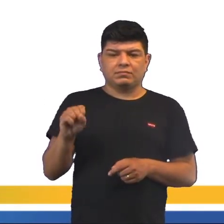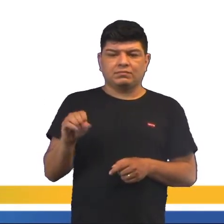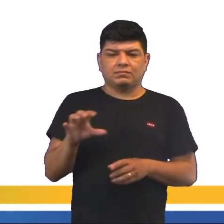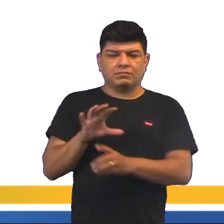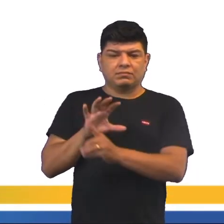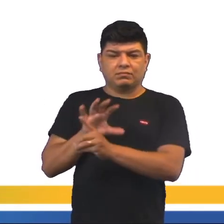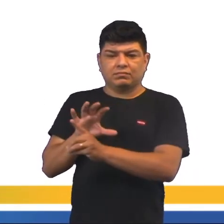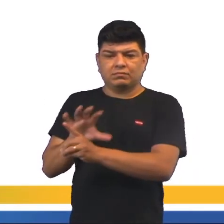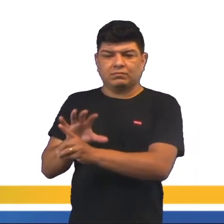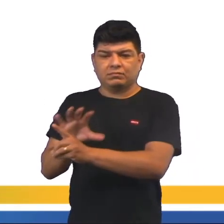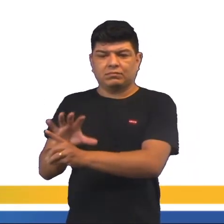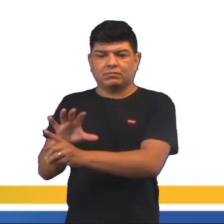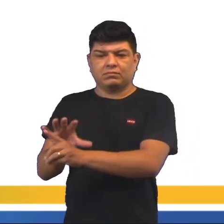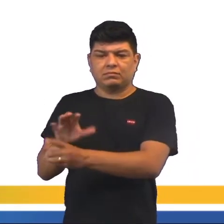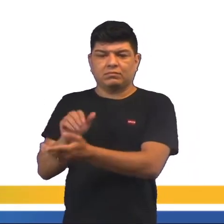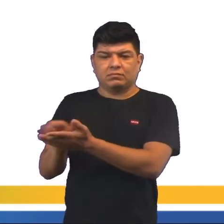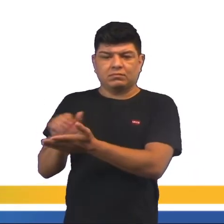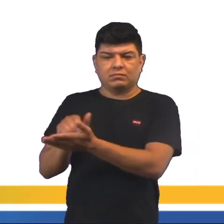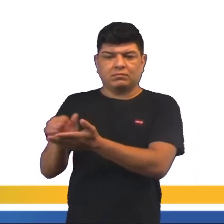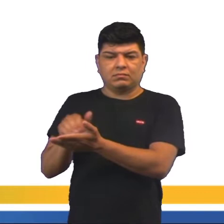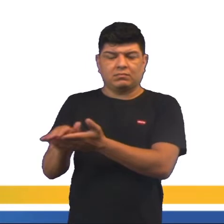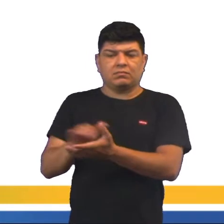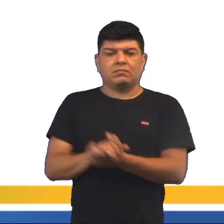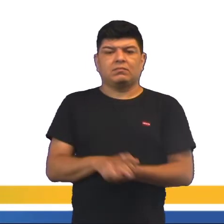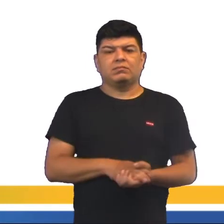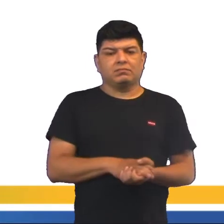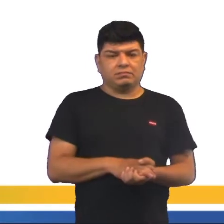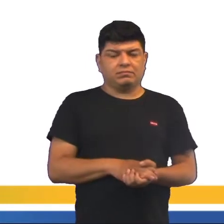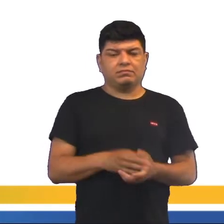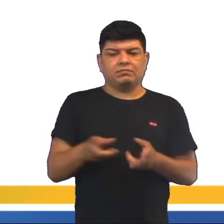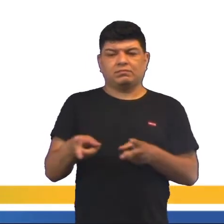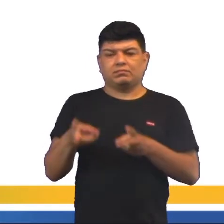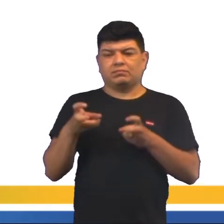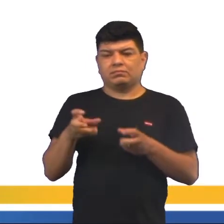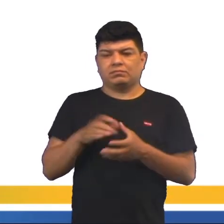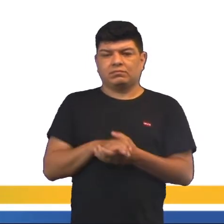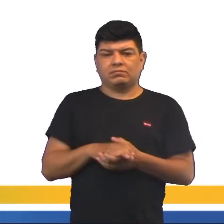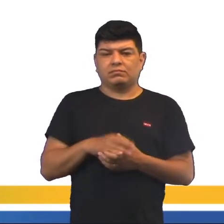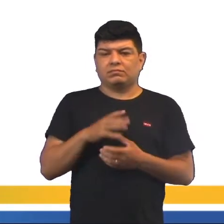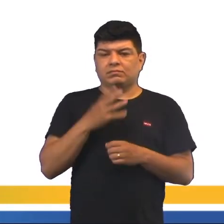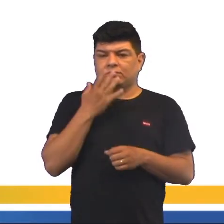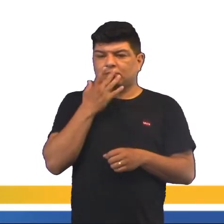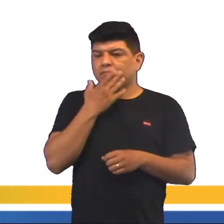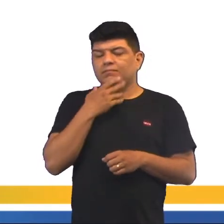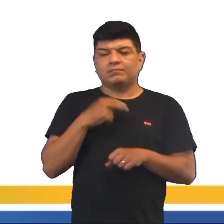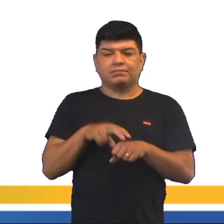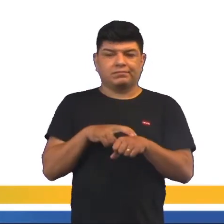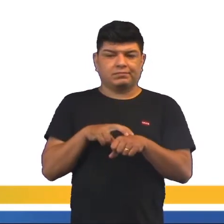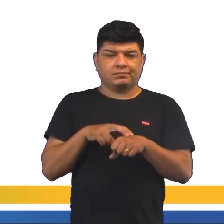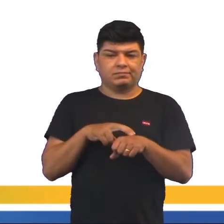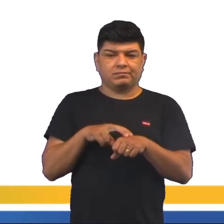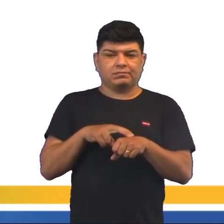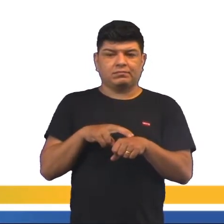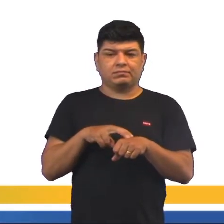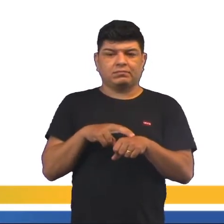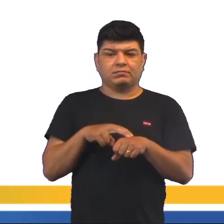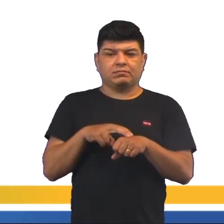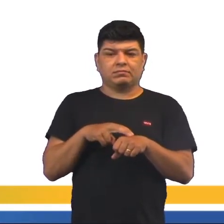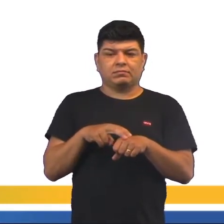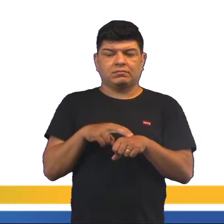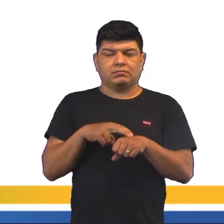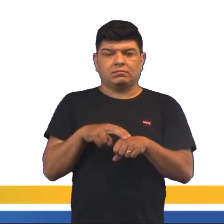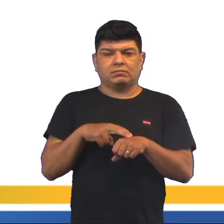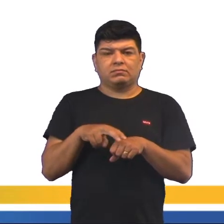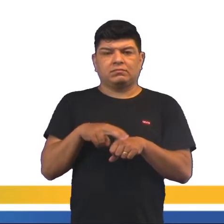empurrando os demais povos para dentro do Império Romano. Vocês percebam aí que em verde no mapa seria